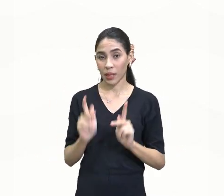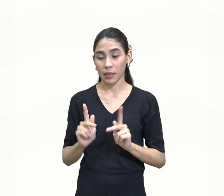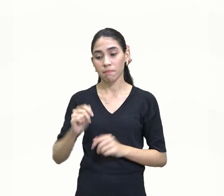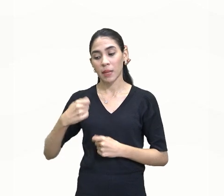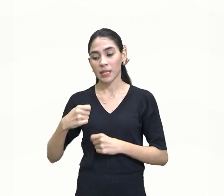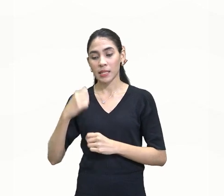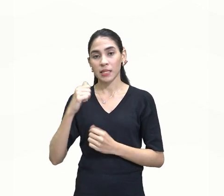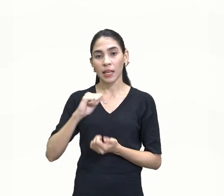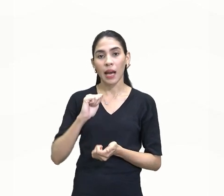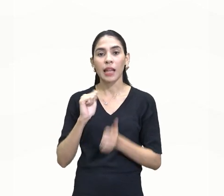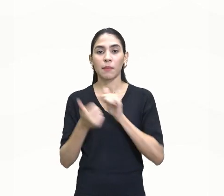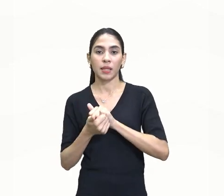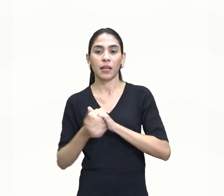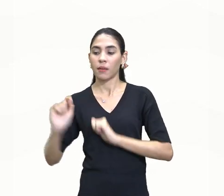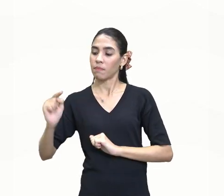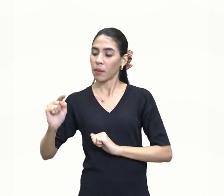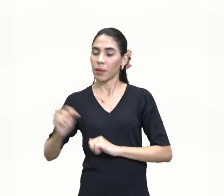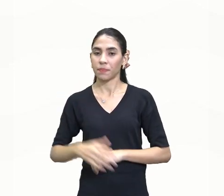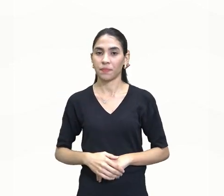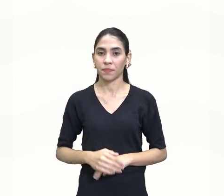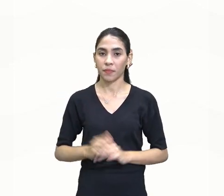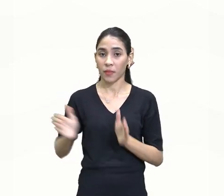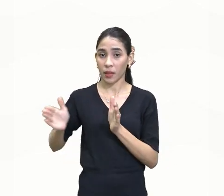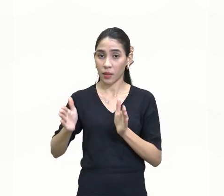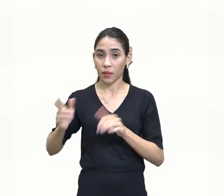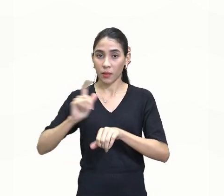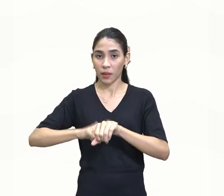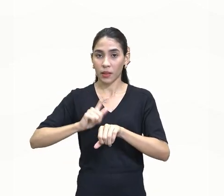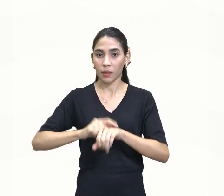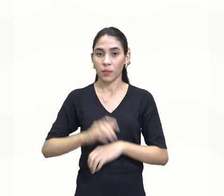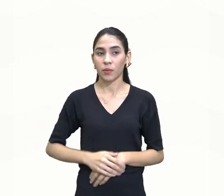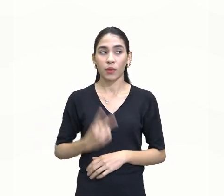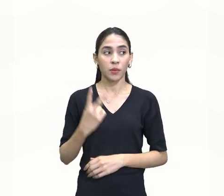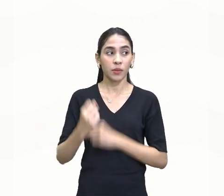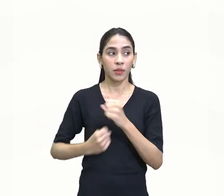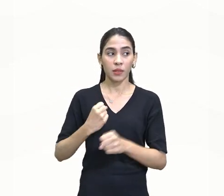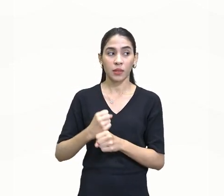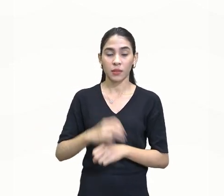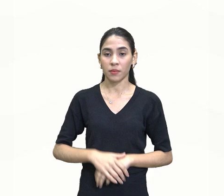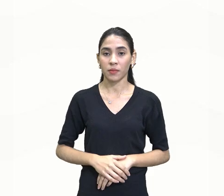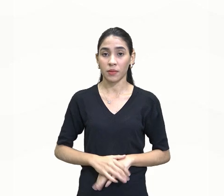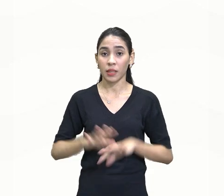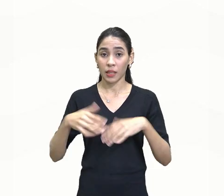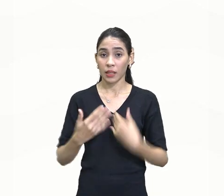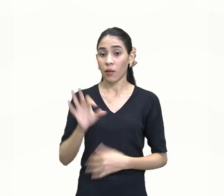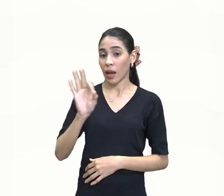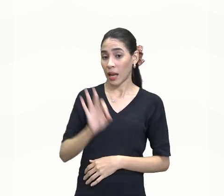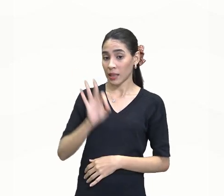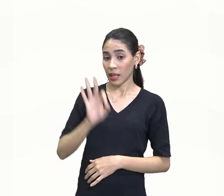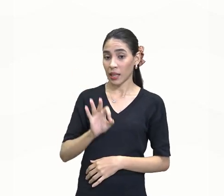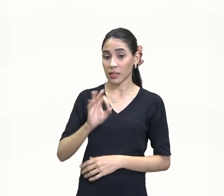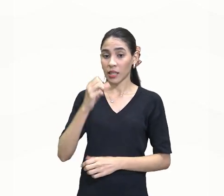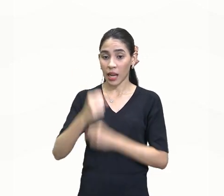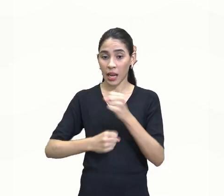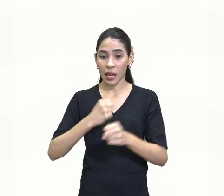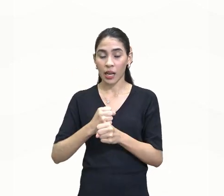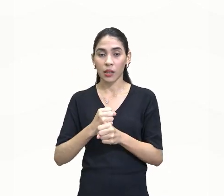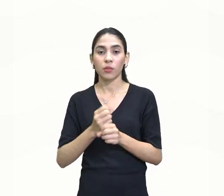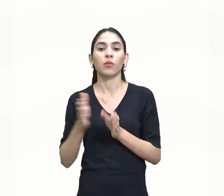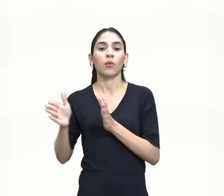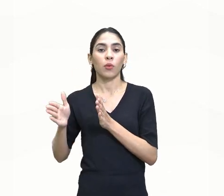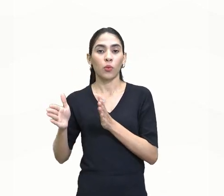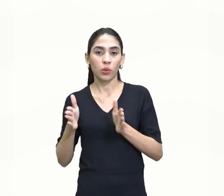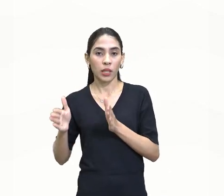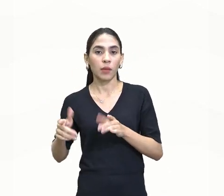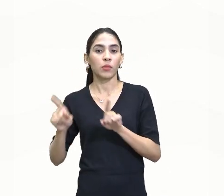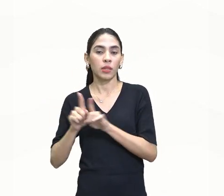decimal. E o tempo? O tempo, 2 anos. Então, a taxa está ao ano e o tempo também está ao